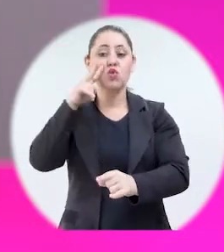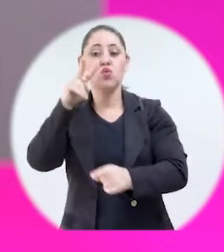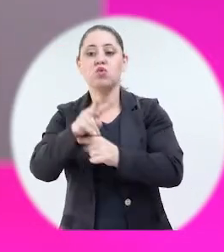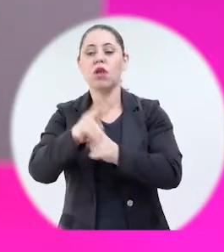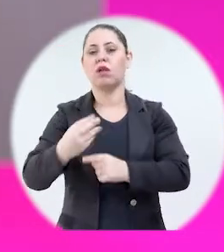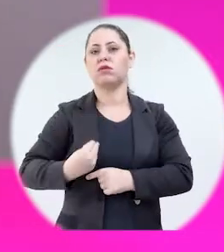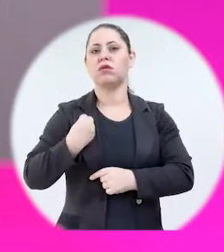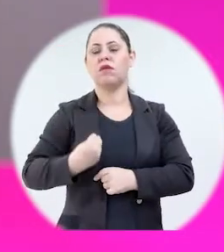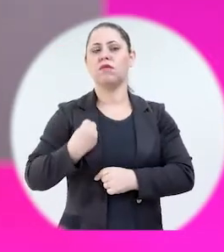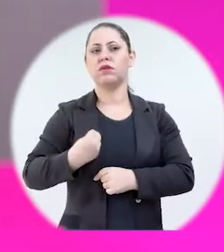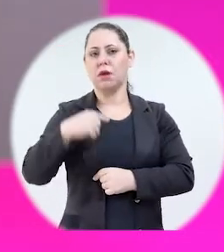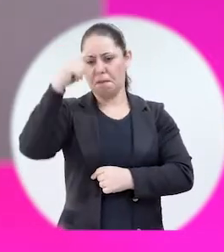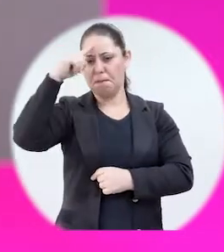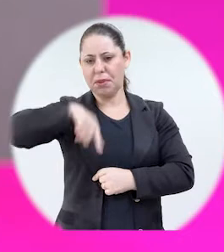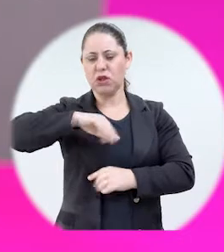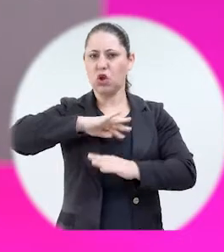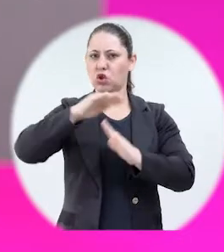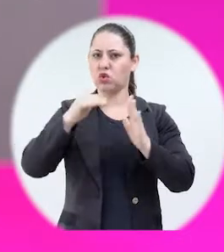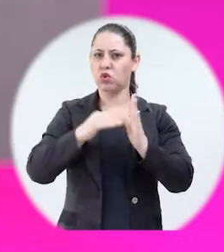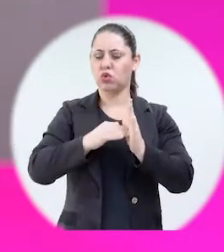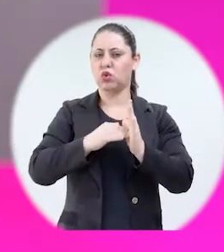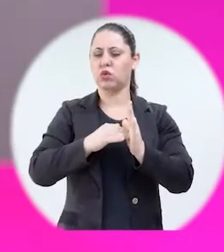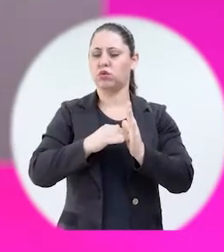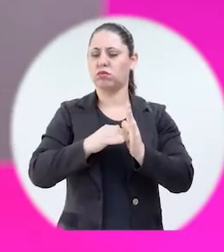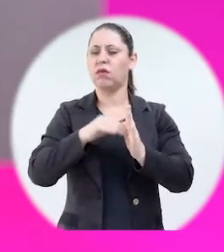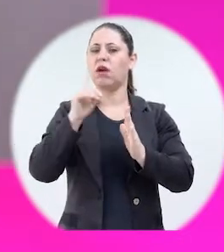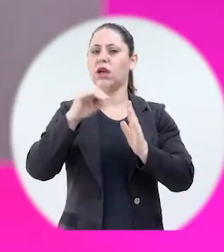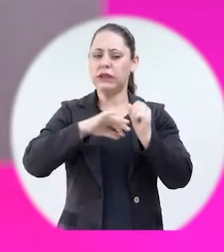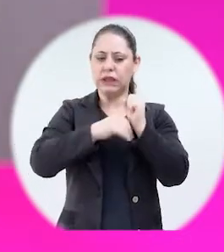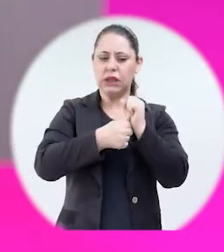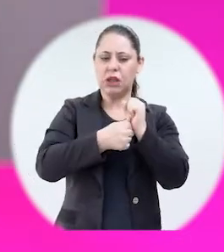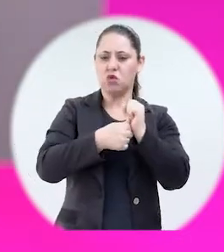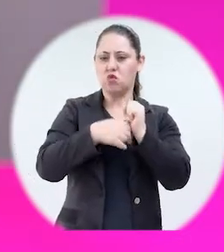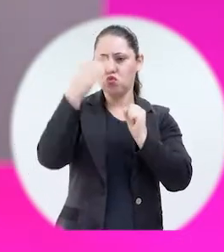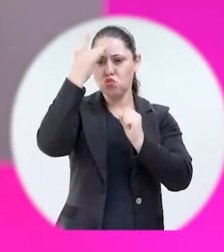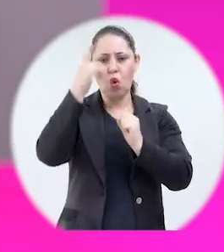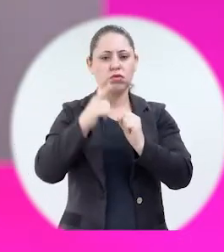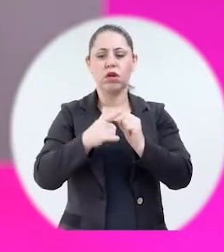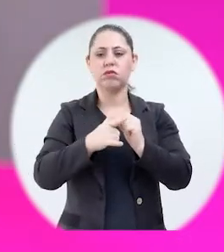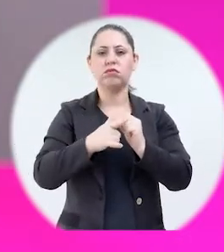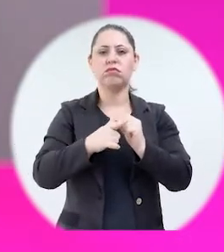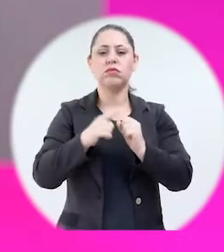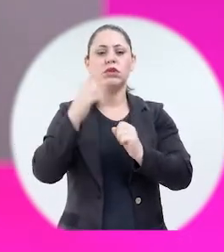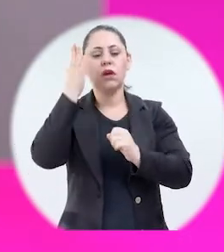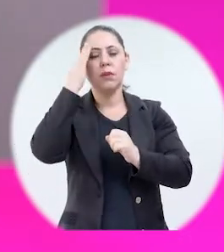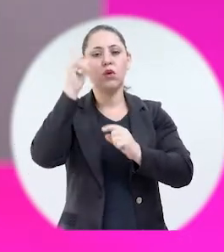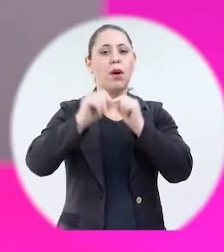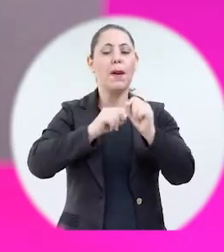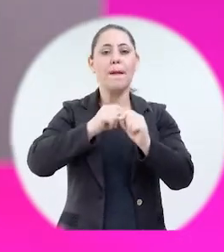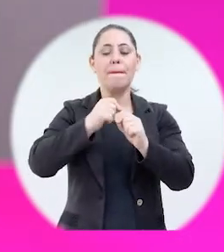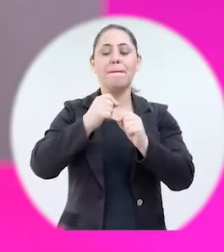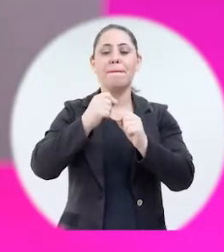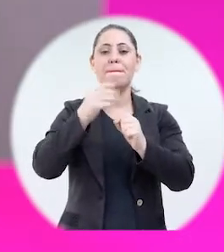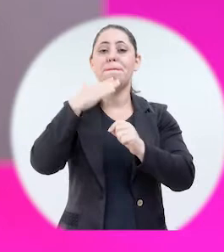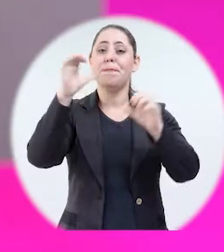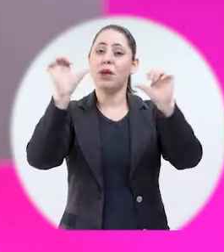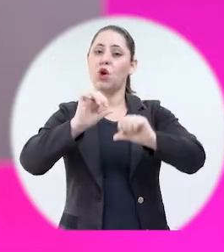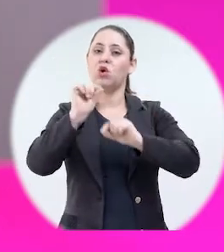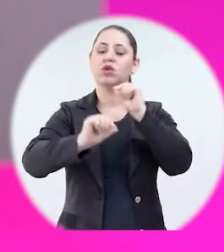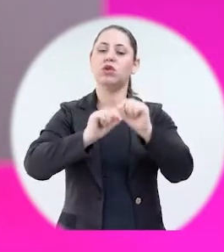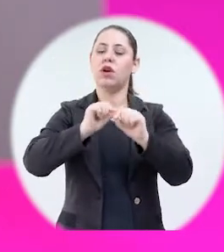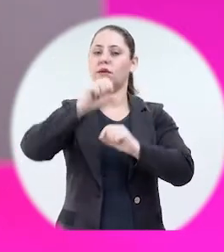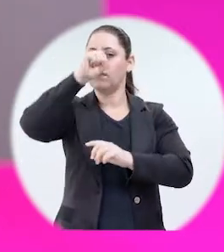suas vidas, de invasão de suas privacidades, né? E isso, às vezes, é muito pior que uma violência física. Embora a